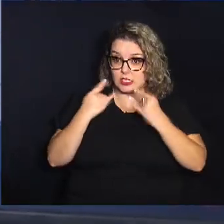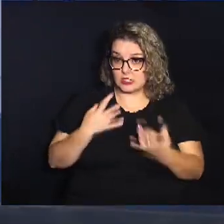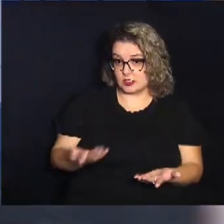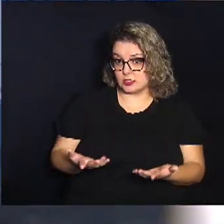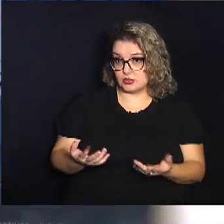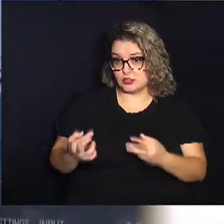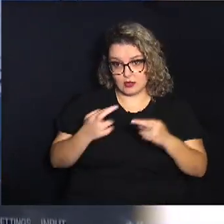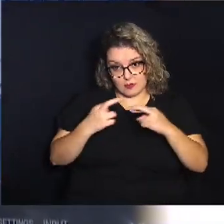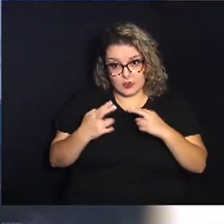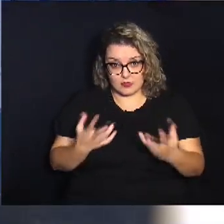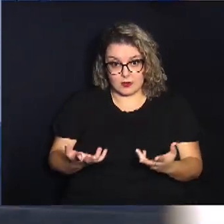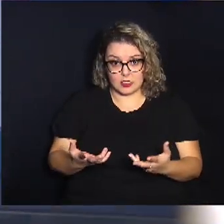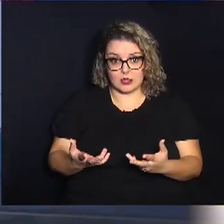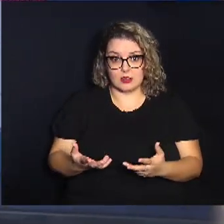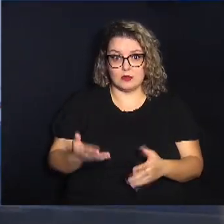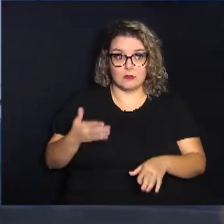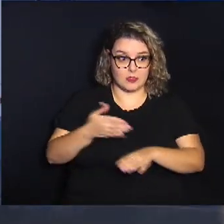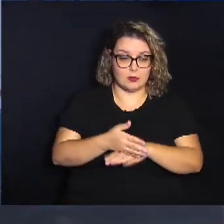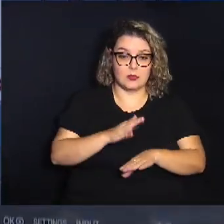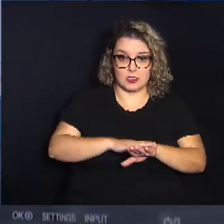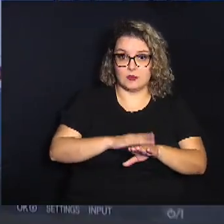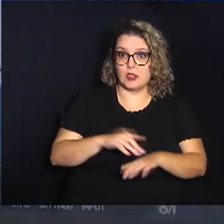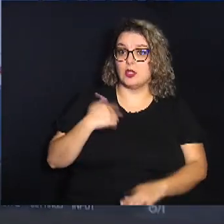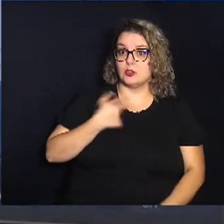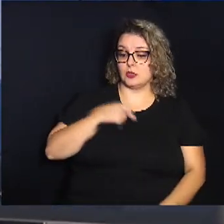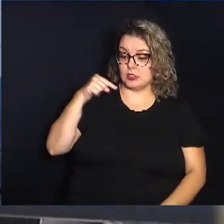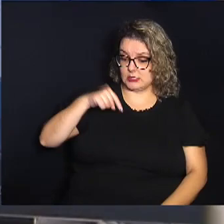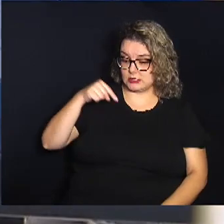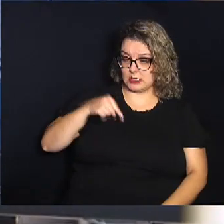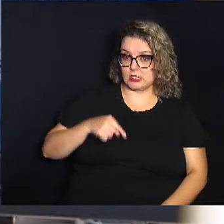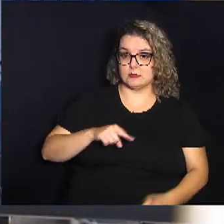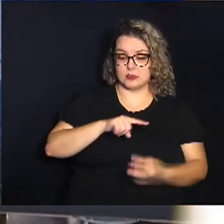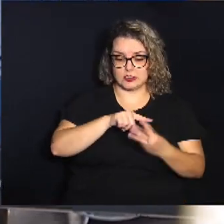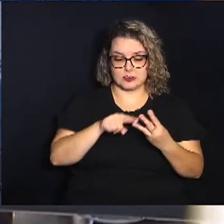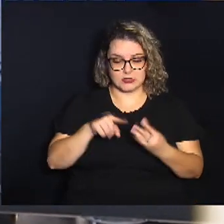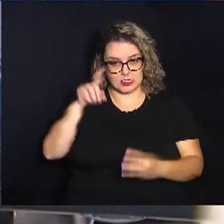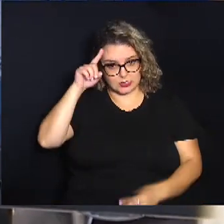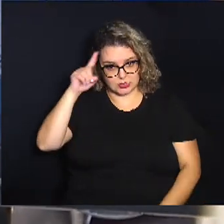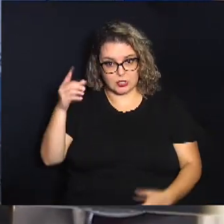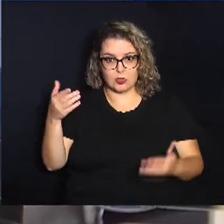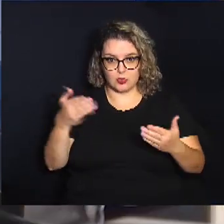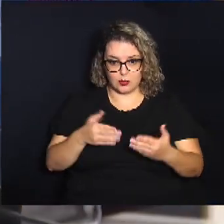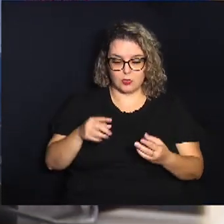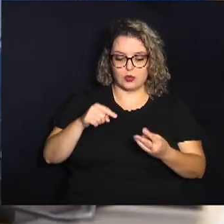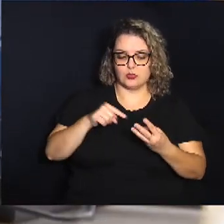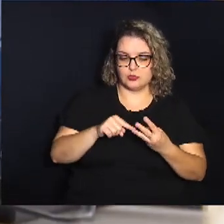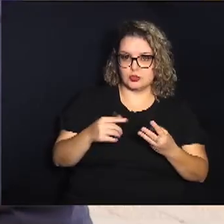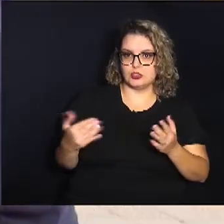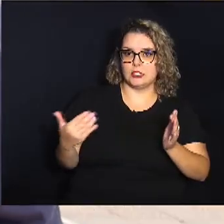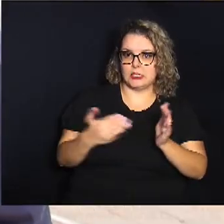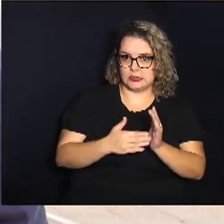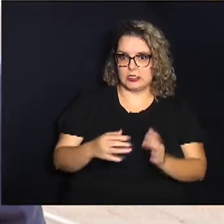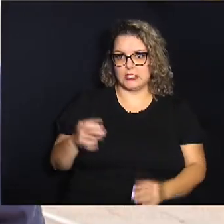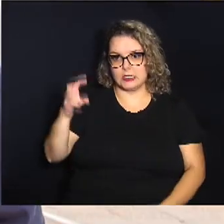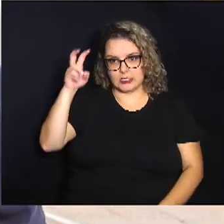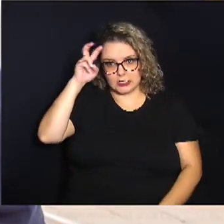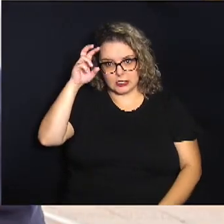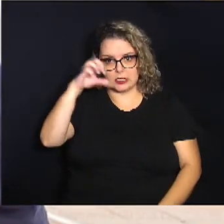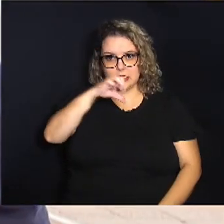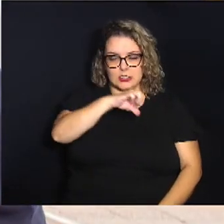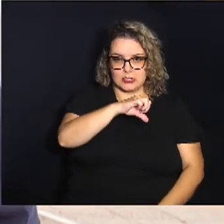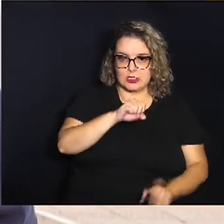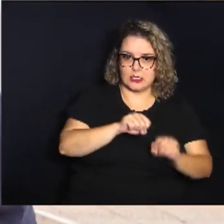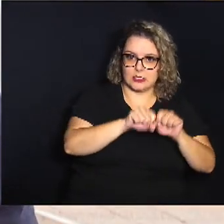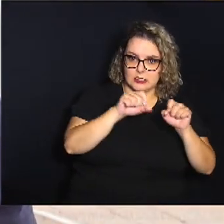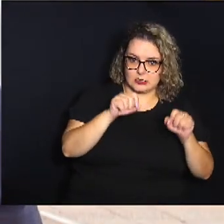participar nós vamos estar aqui nesses três dias, né? De hoje até quinta-feira das nove